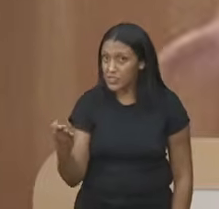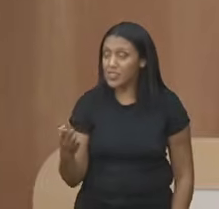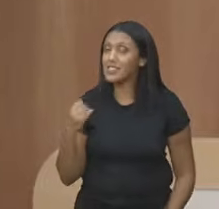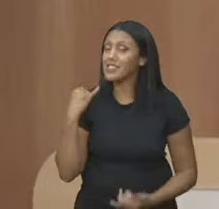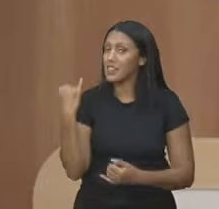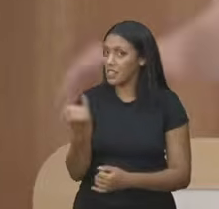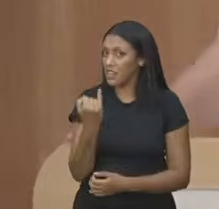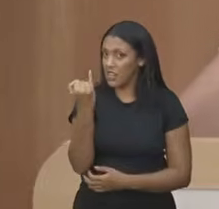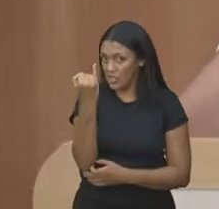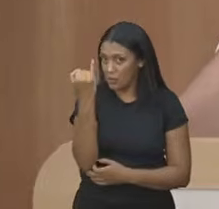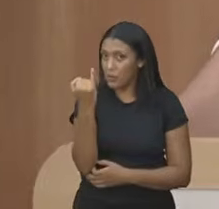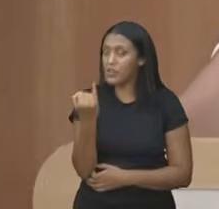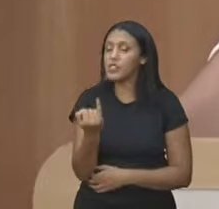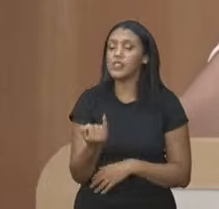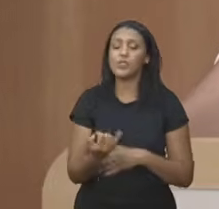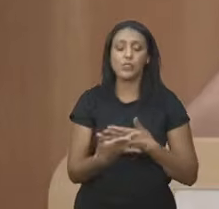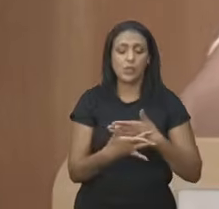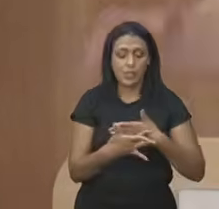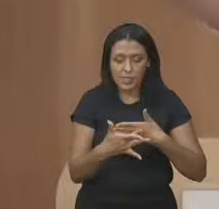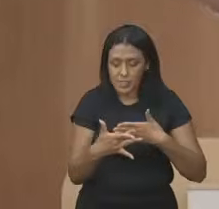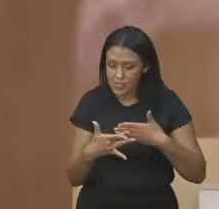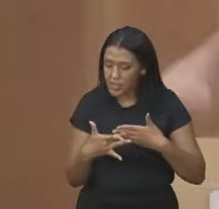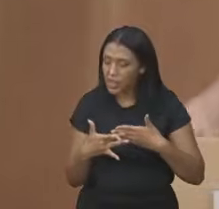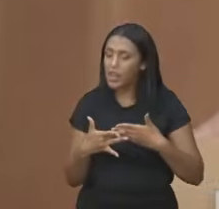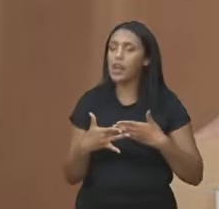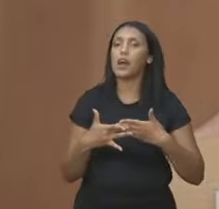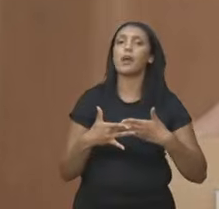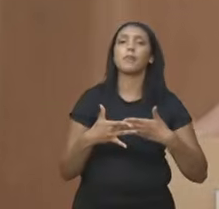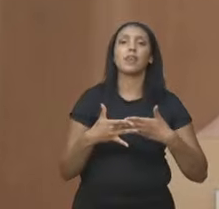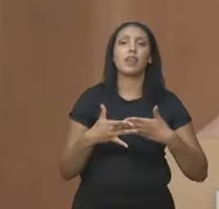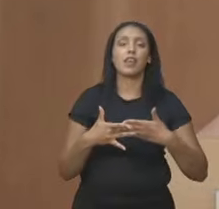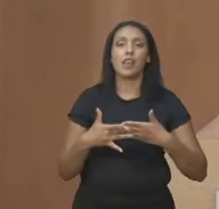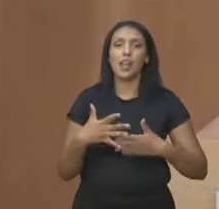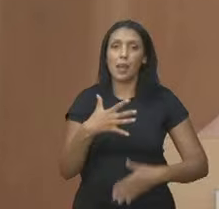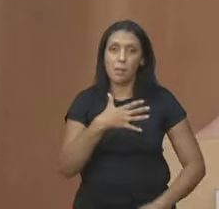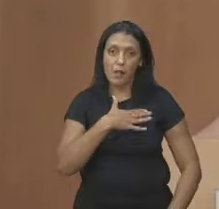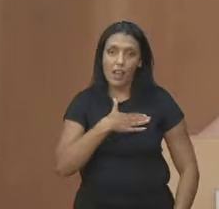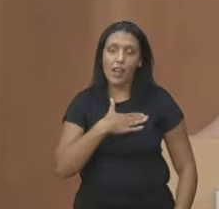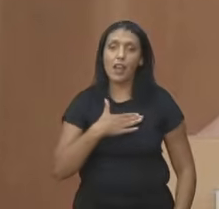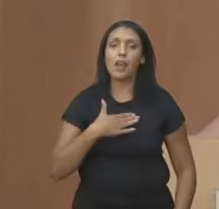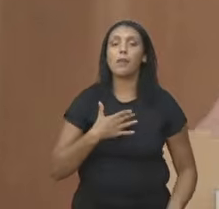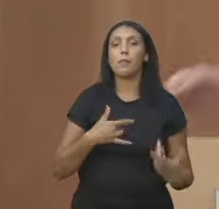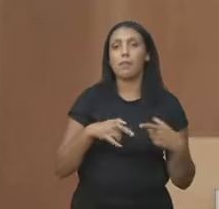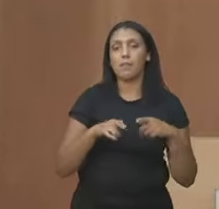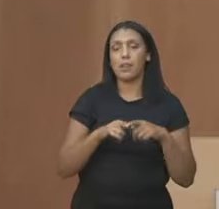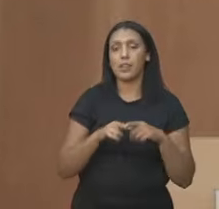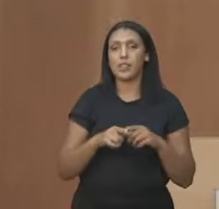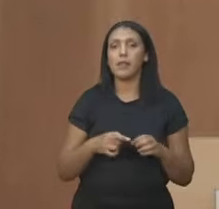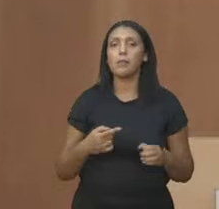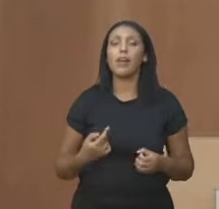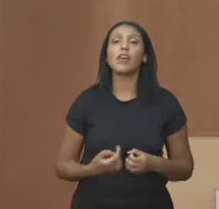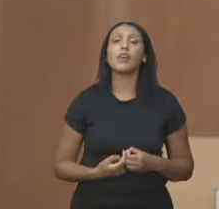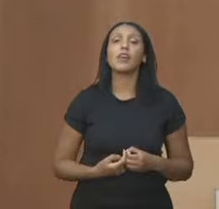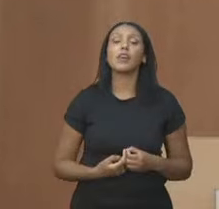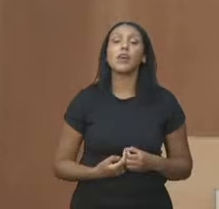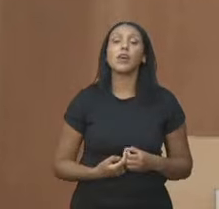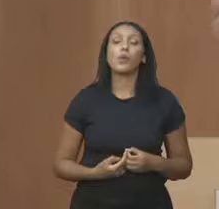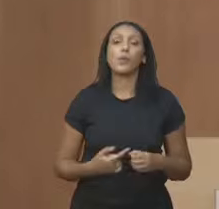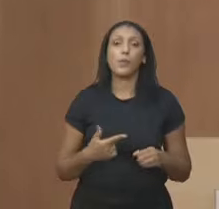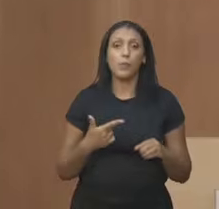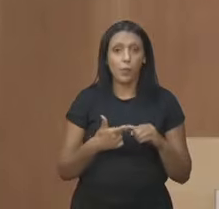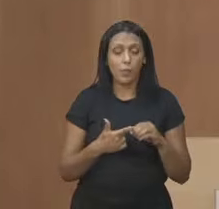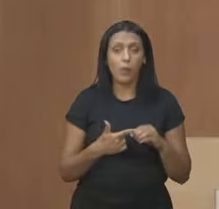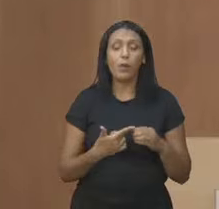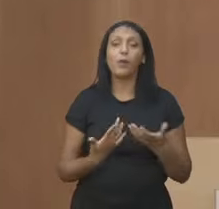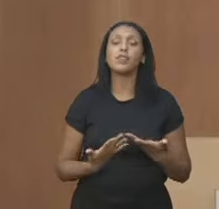de todos os tipos de câncer, especialmente câncer de mama, de próstata, que a gente sabe que são tipos muito comuns, mas se você vê qualquer caroço